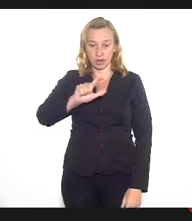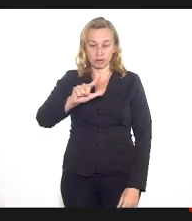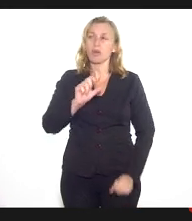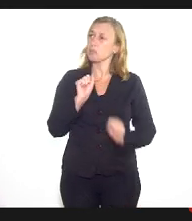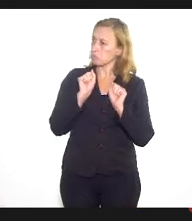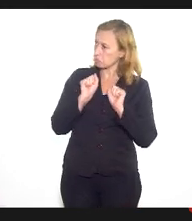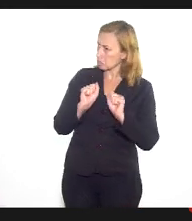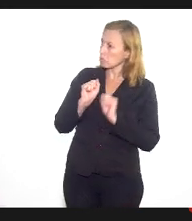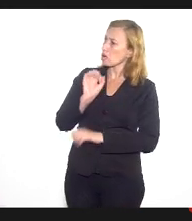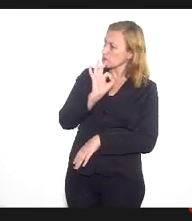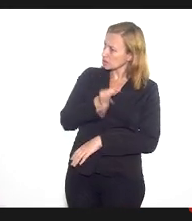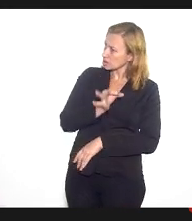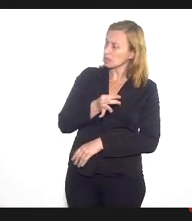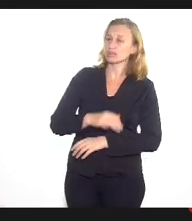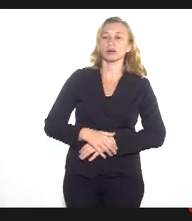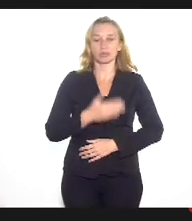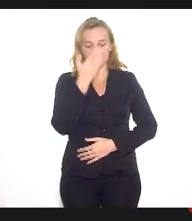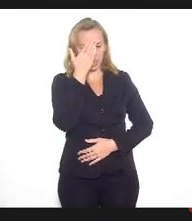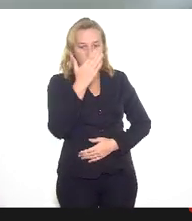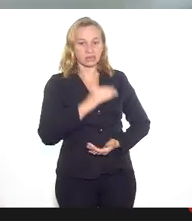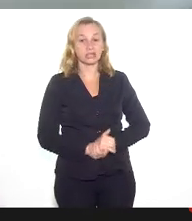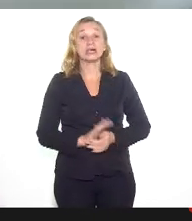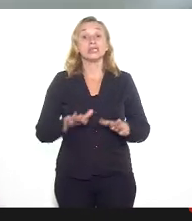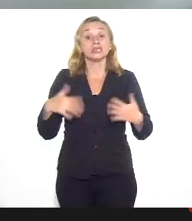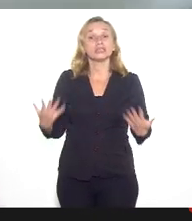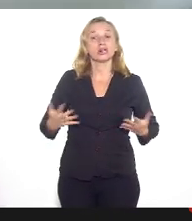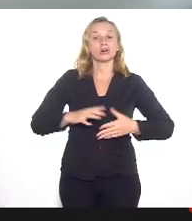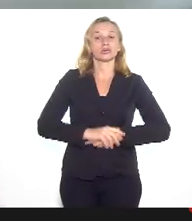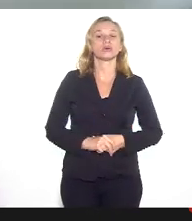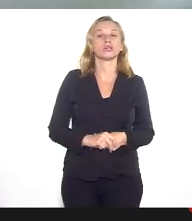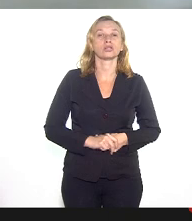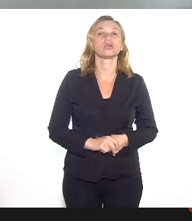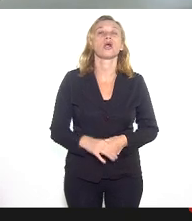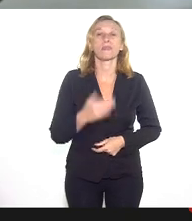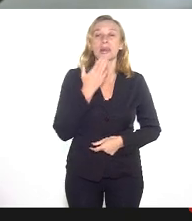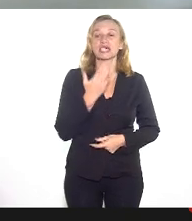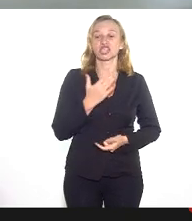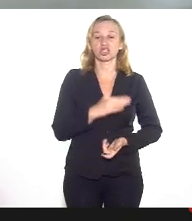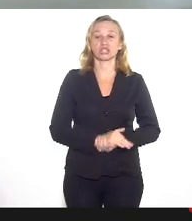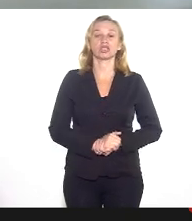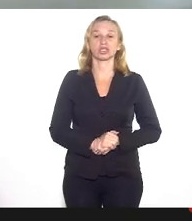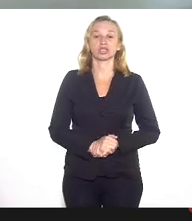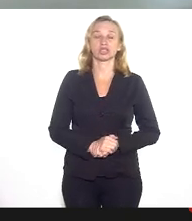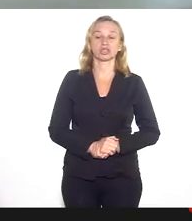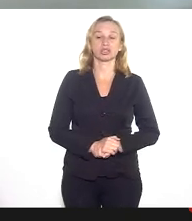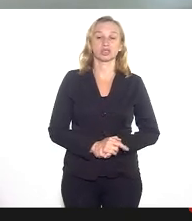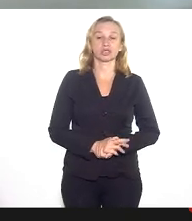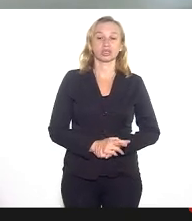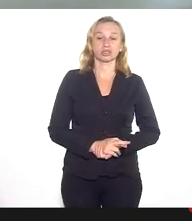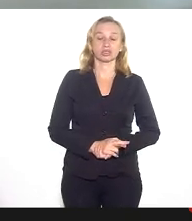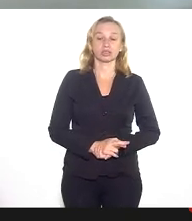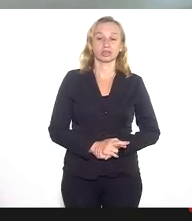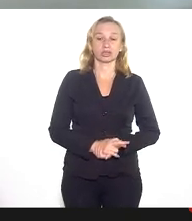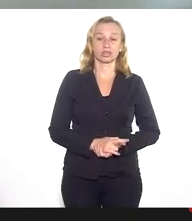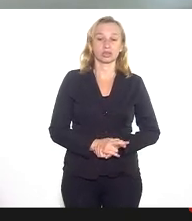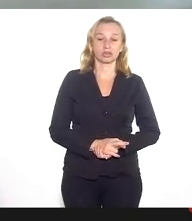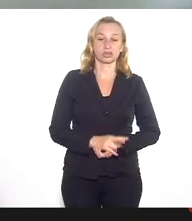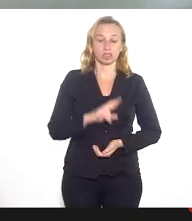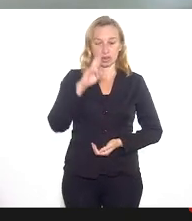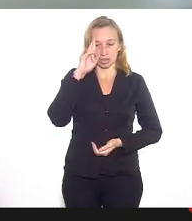certeza, com certeza. Obrigado. Então, eu queria solicitar que o gerente jurídico da